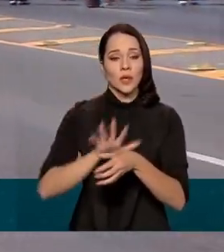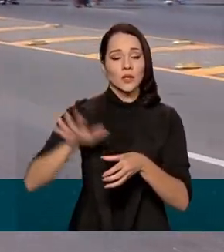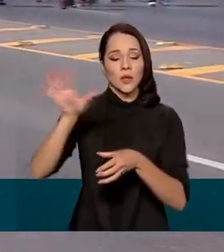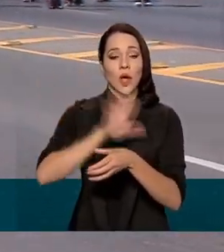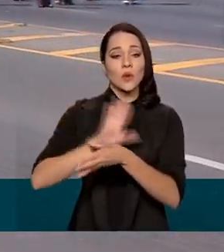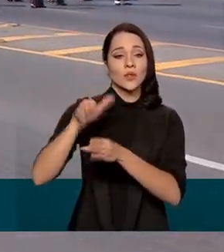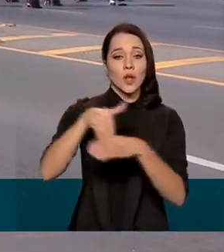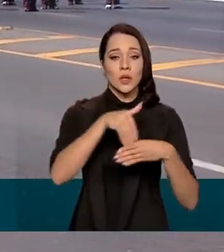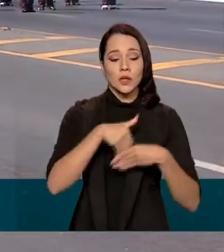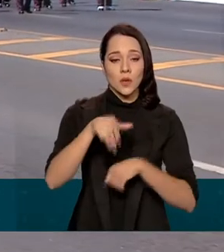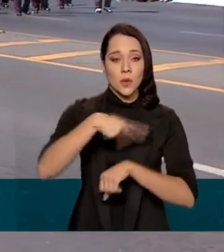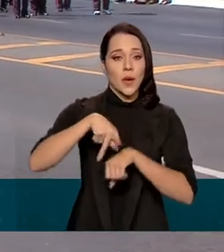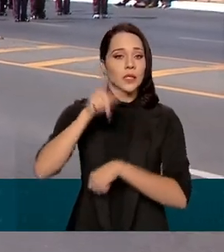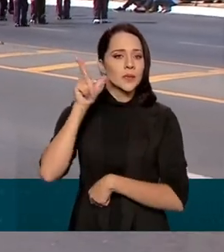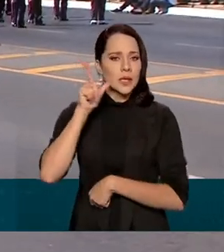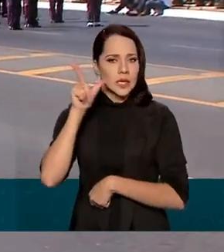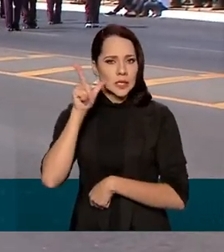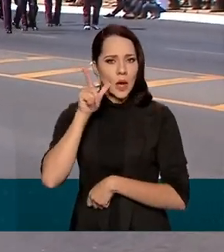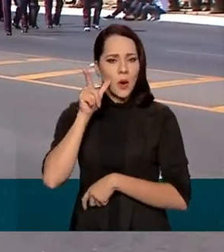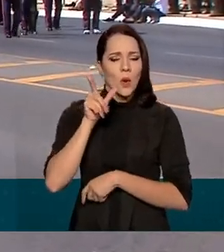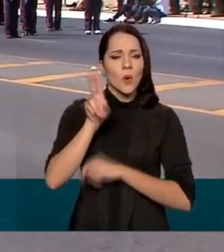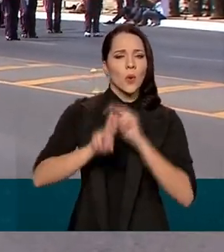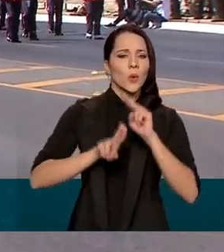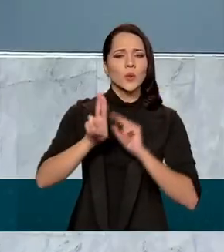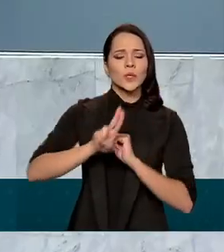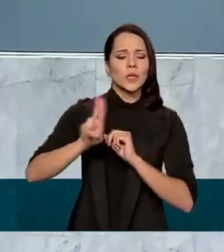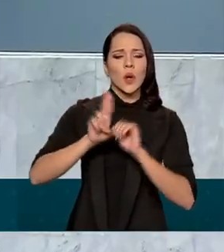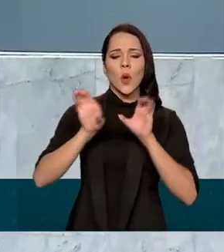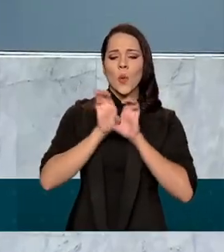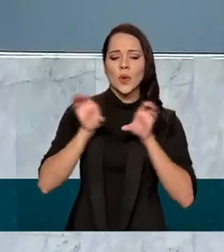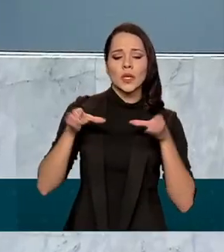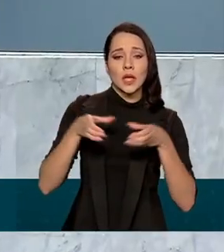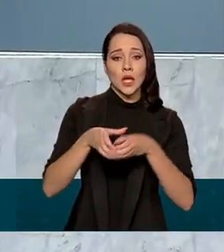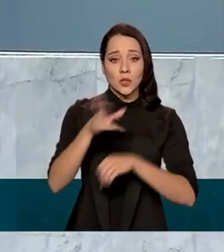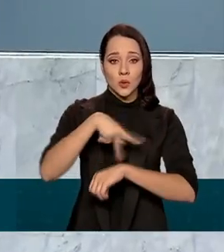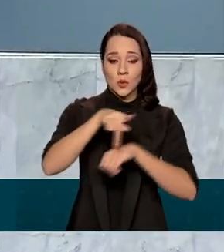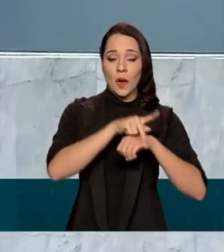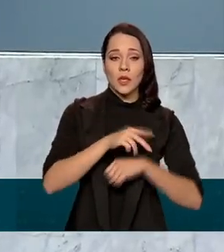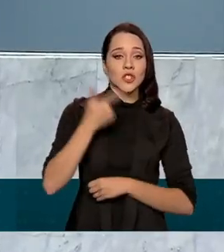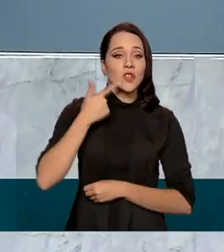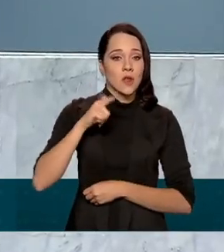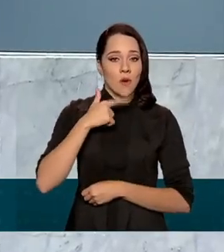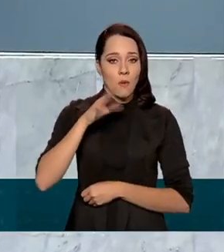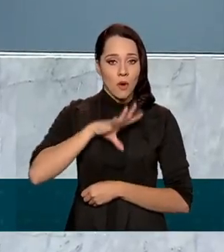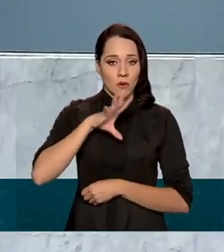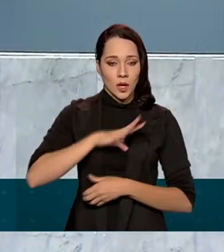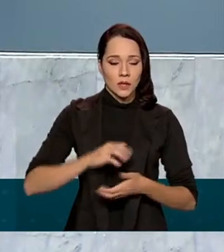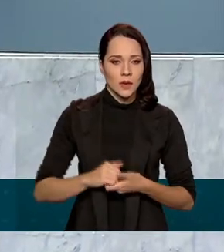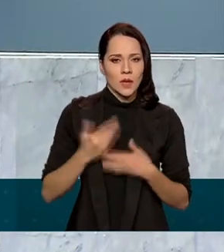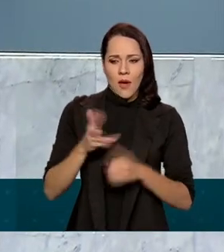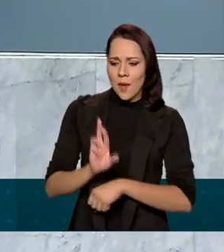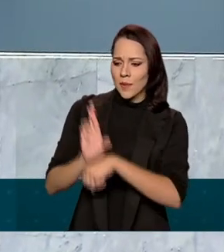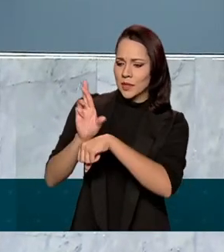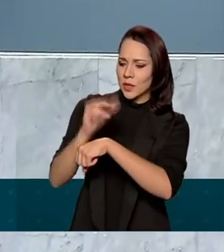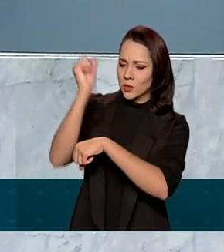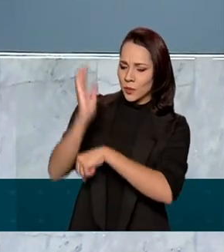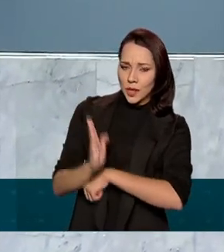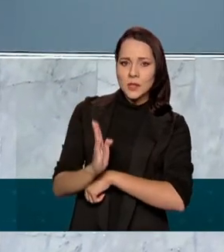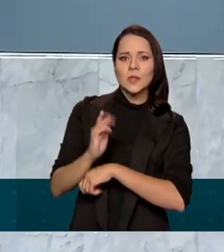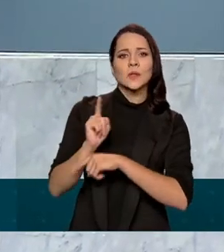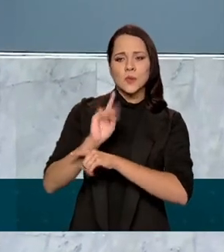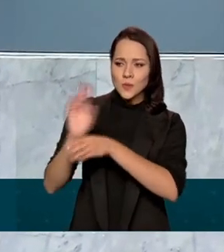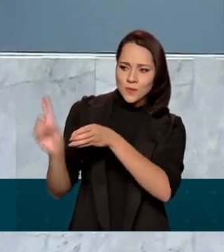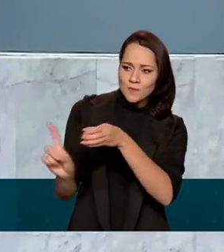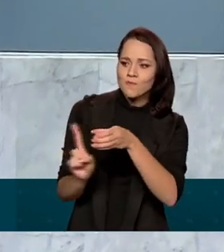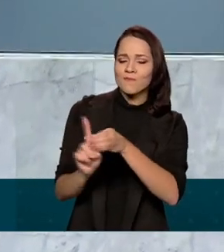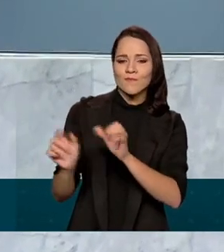de Eleições da Guiné-Bissau por intermédio da Comunidade dos Países de Língua Portuguesa. Então, representantes brasileiros